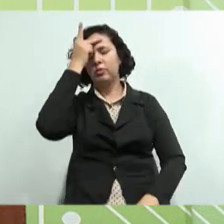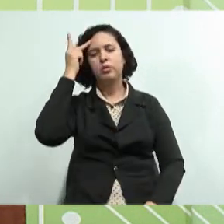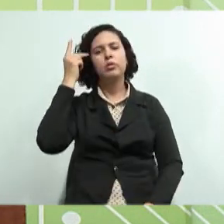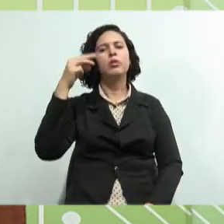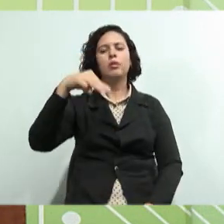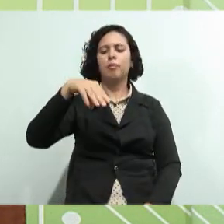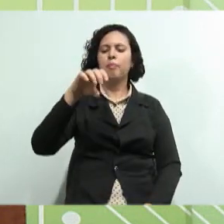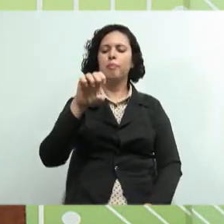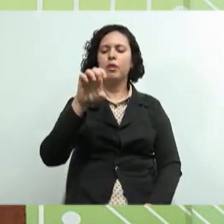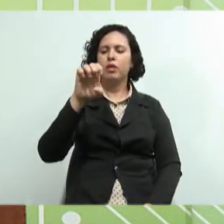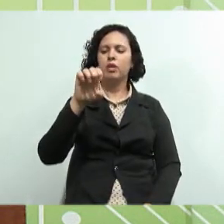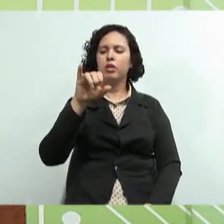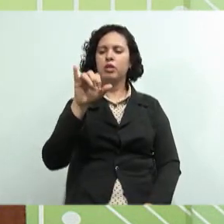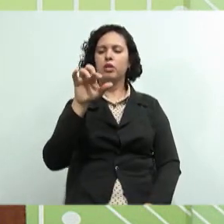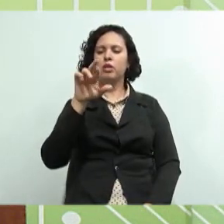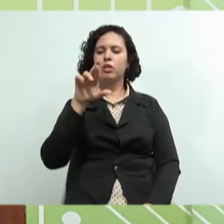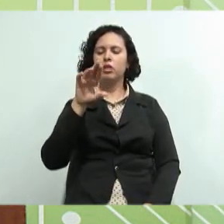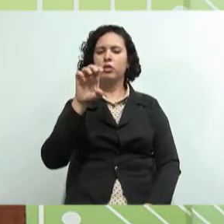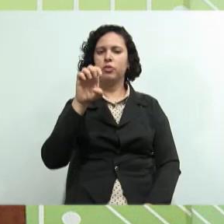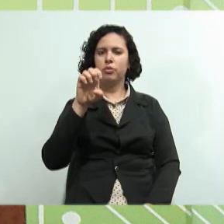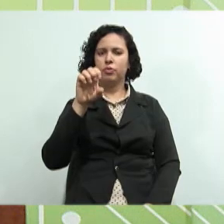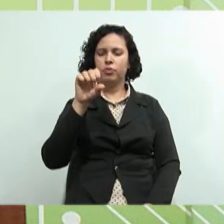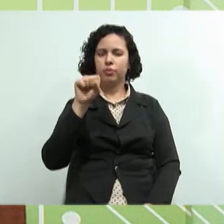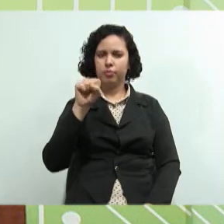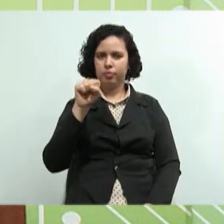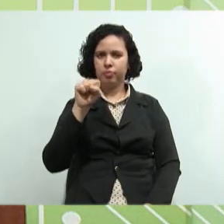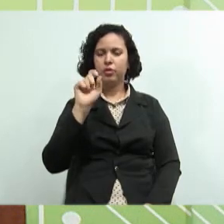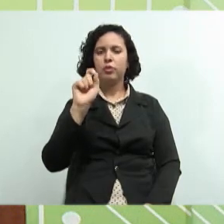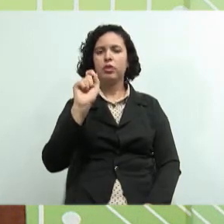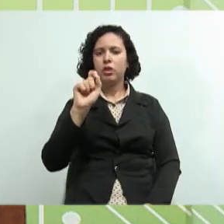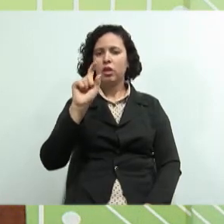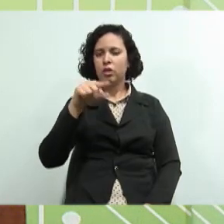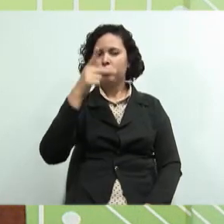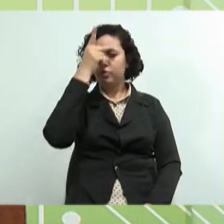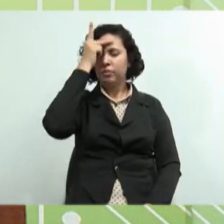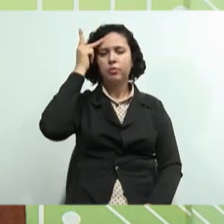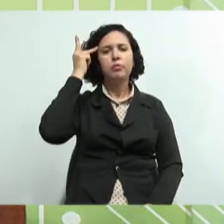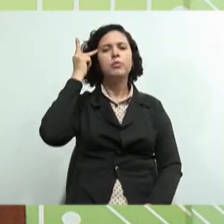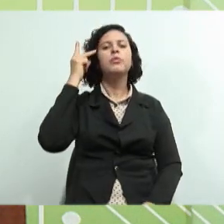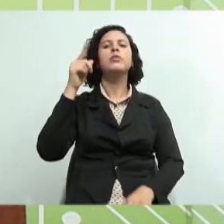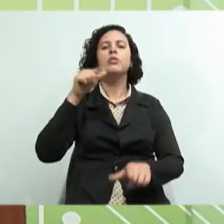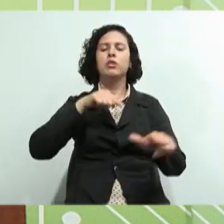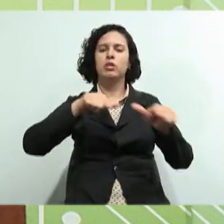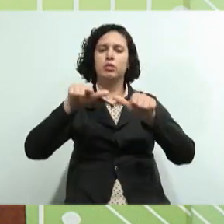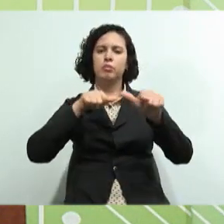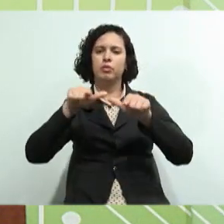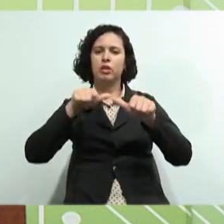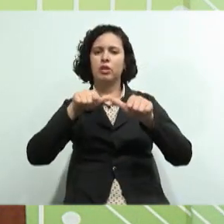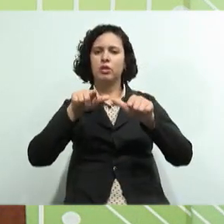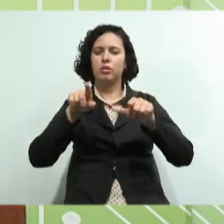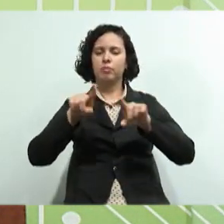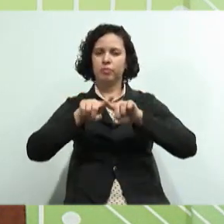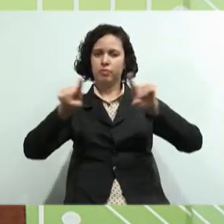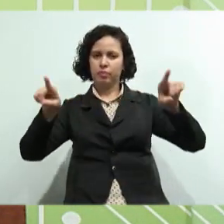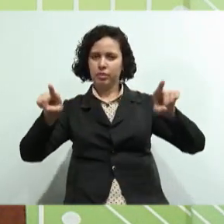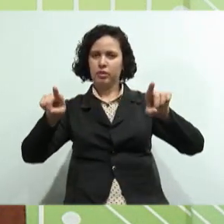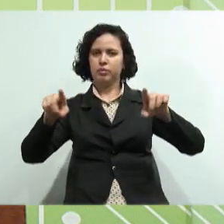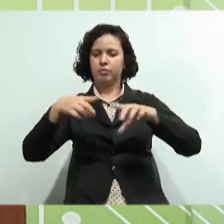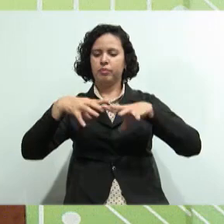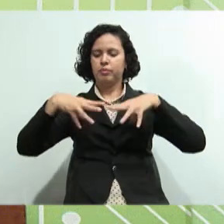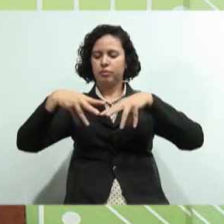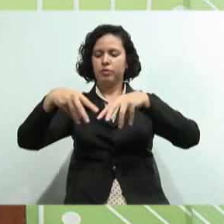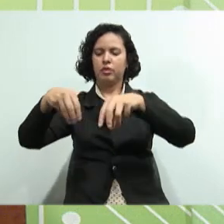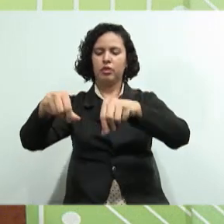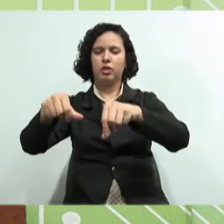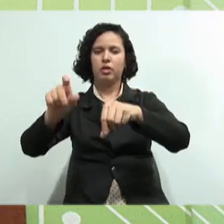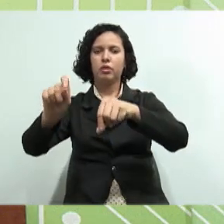que trabalham na terra de outra pessoa, que vão estar condicionadas a ter uma porcentagem da produção. A palavra meieiro